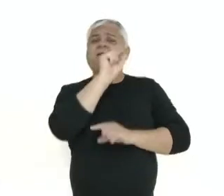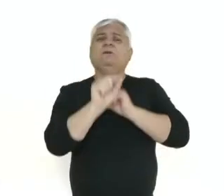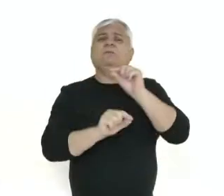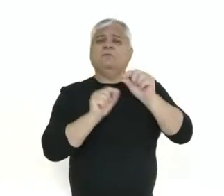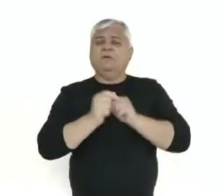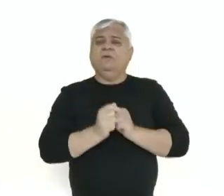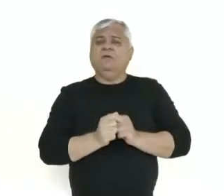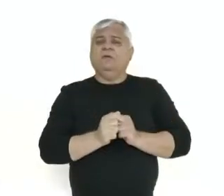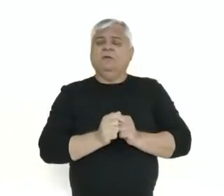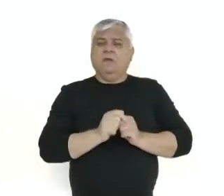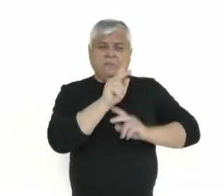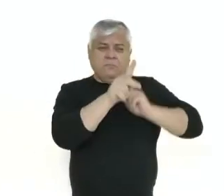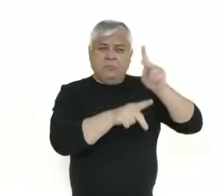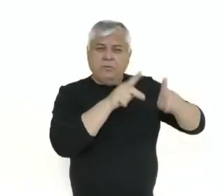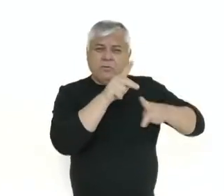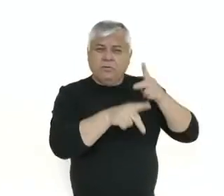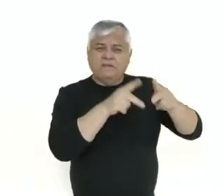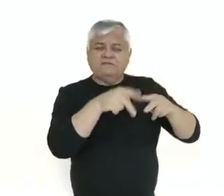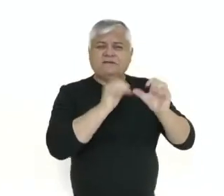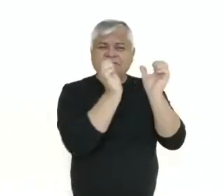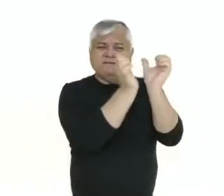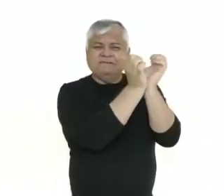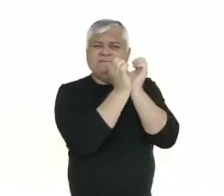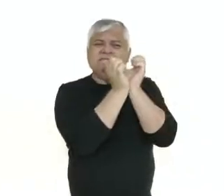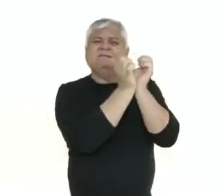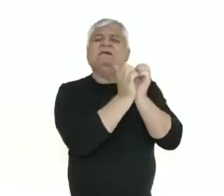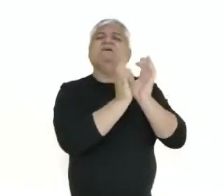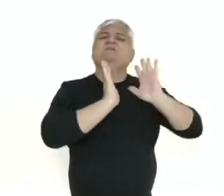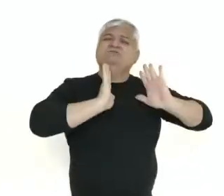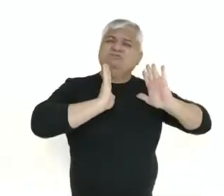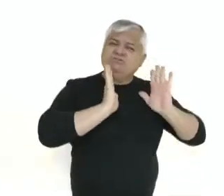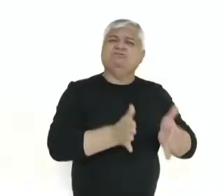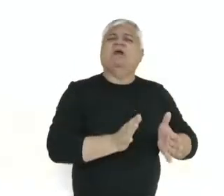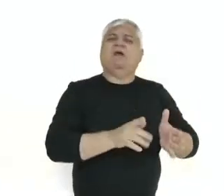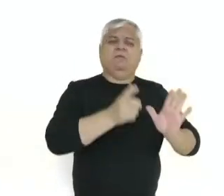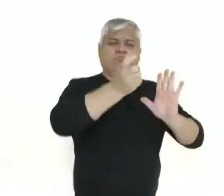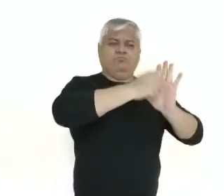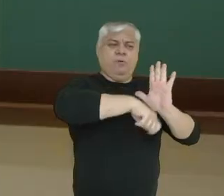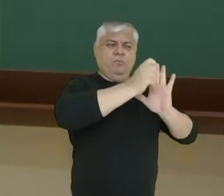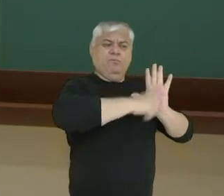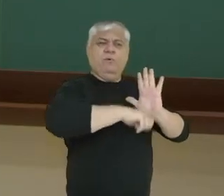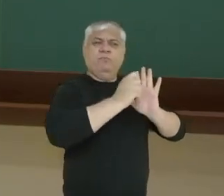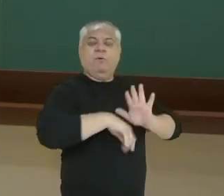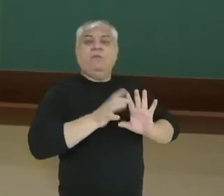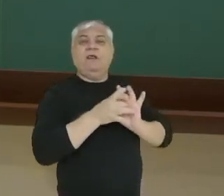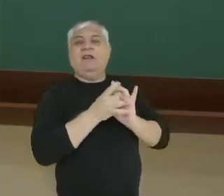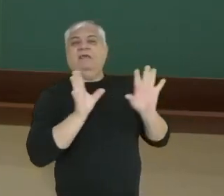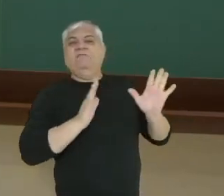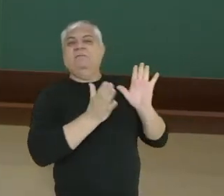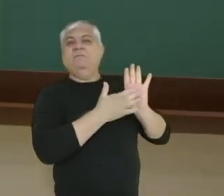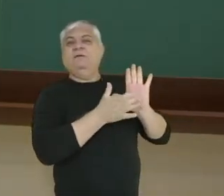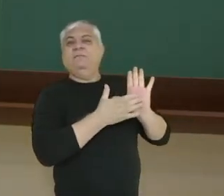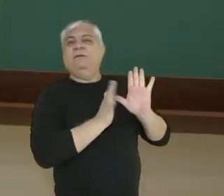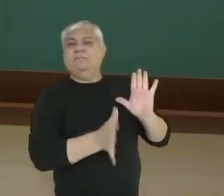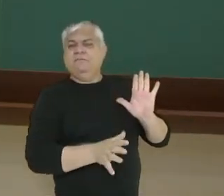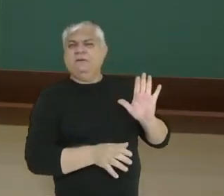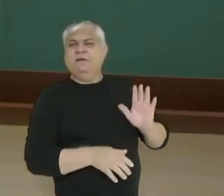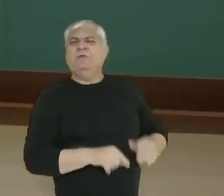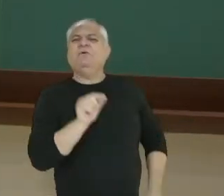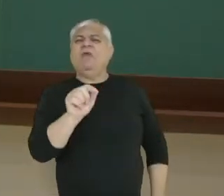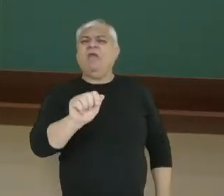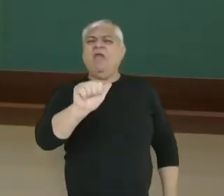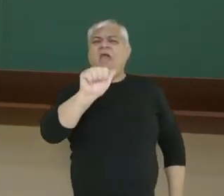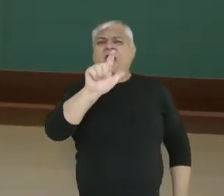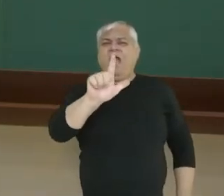muitos escravizados já haviam conquistado a sua alforria. Mas e daí? Você sabe o que é